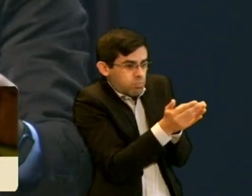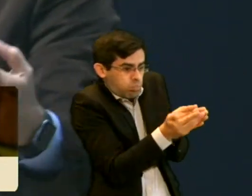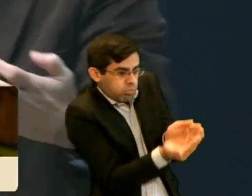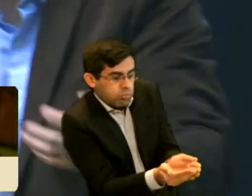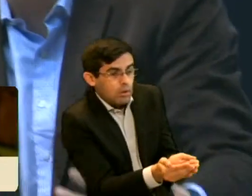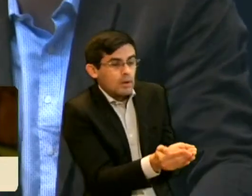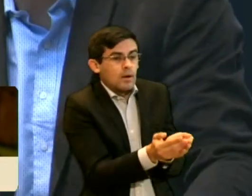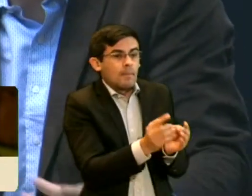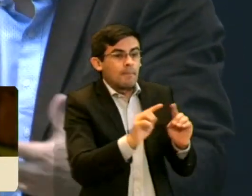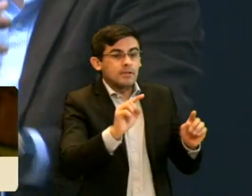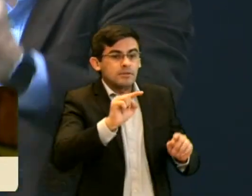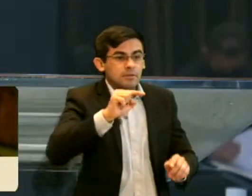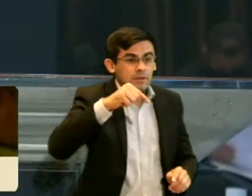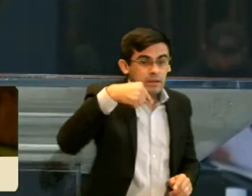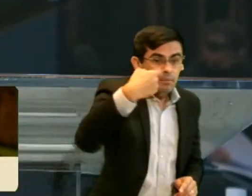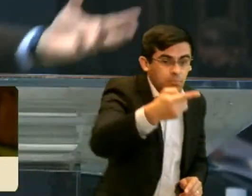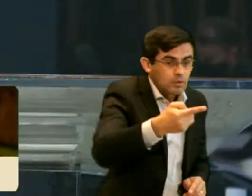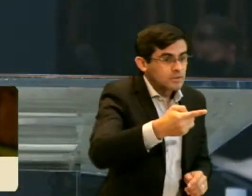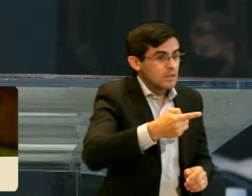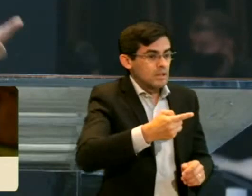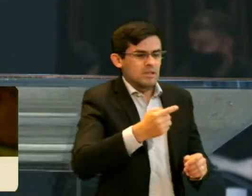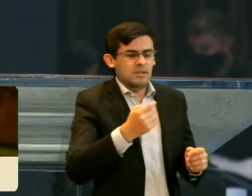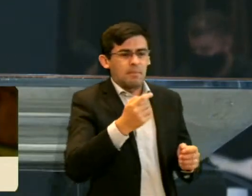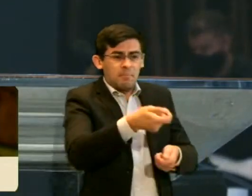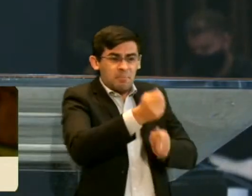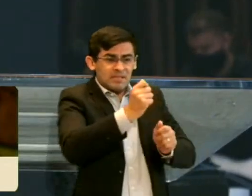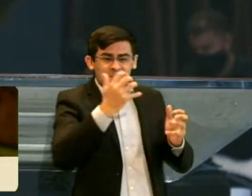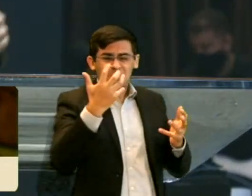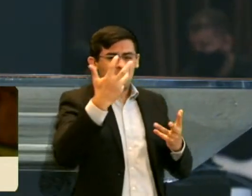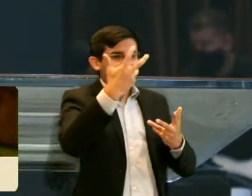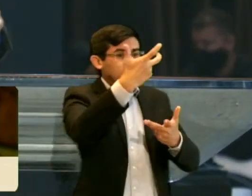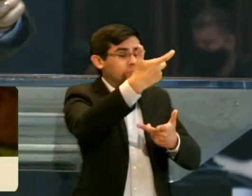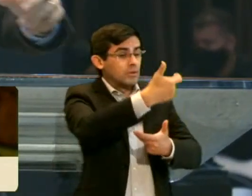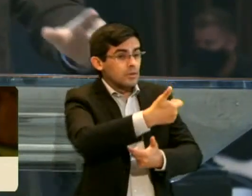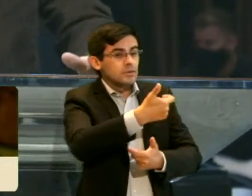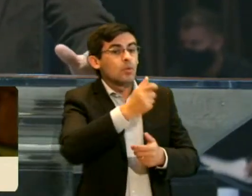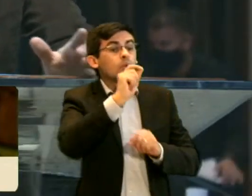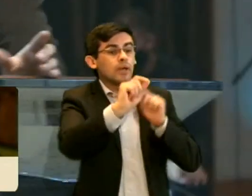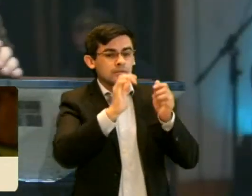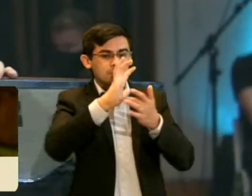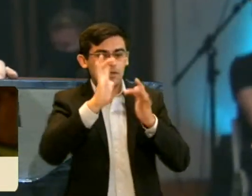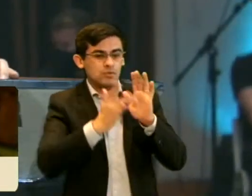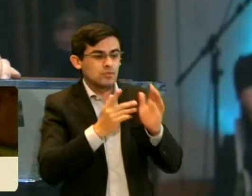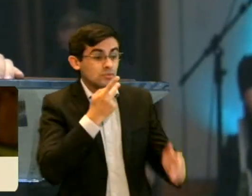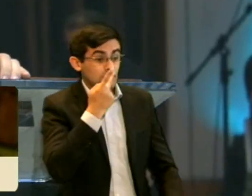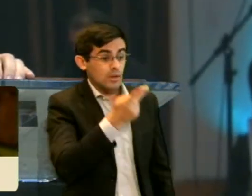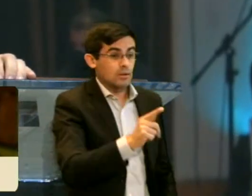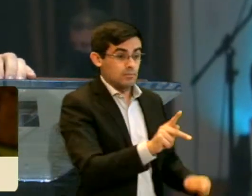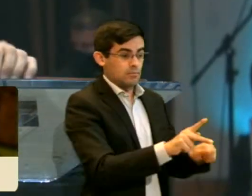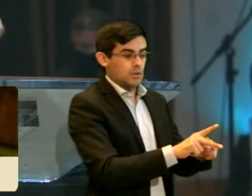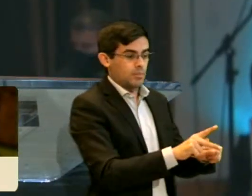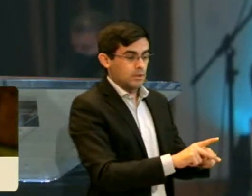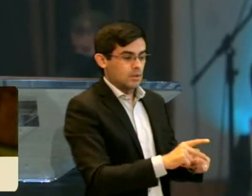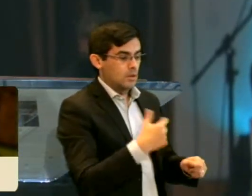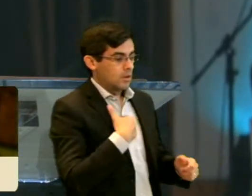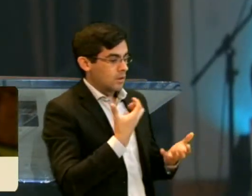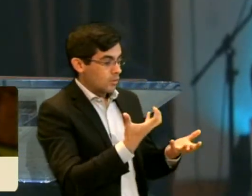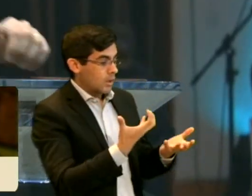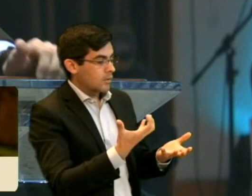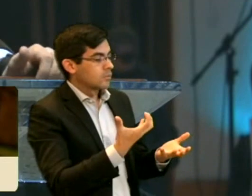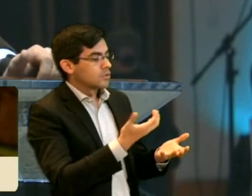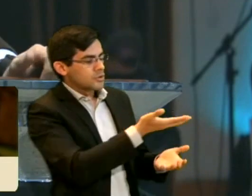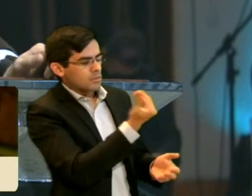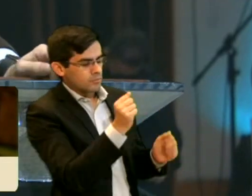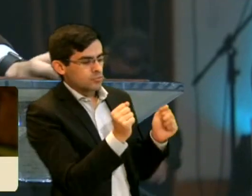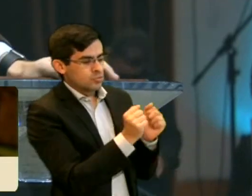Mas depois da sua maior pesca, o seu melhor negócio, Jesus fala para ele assim: olha, eu quero te fazer um